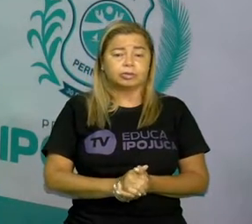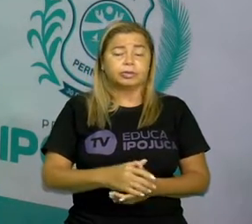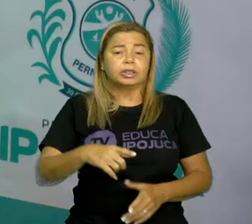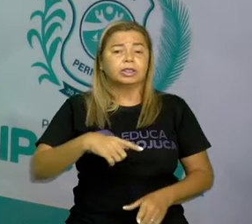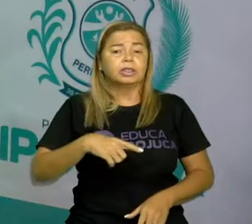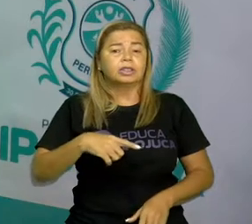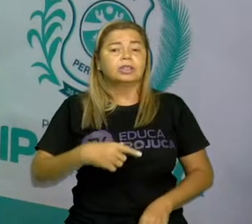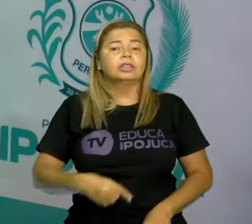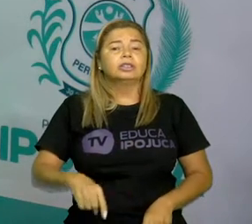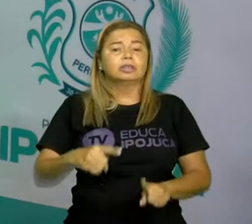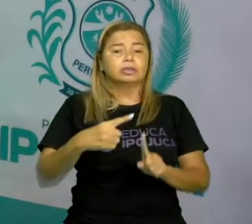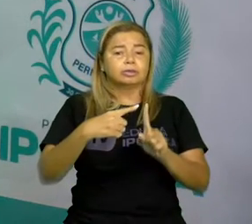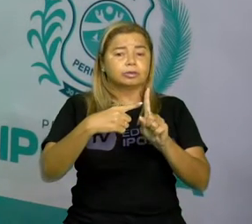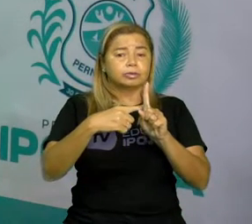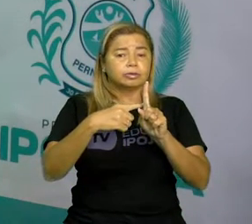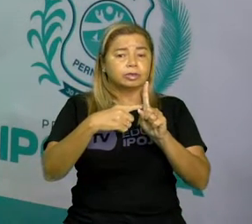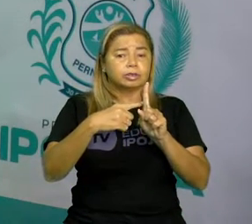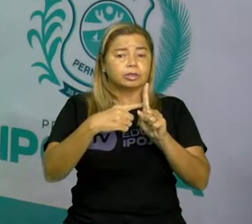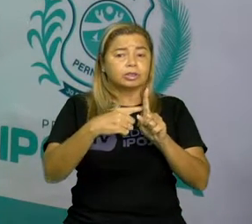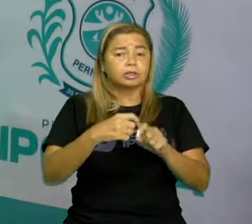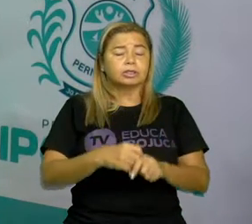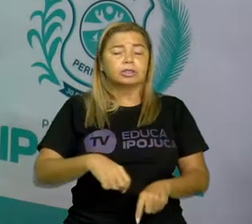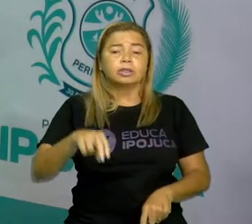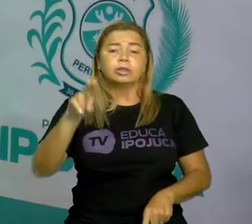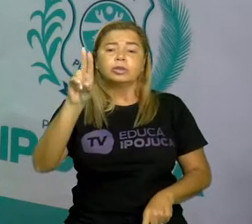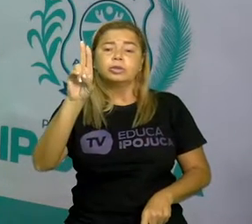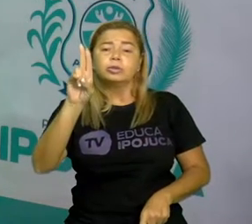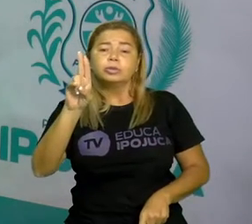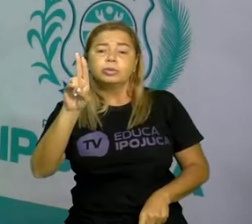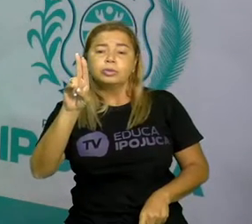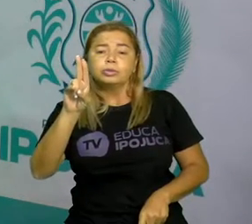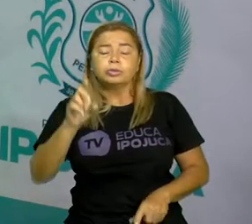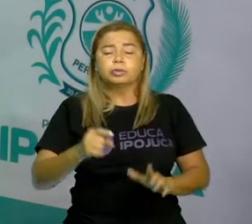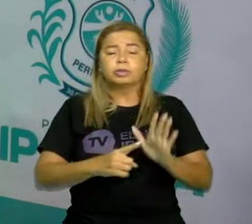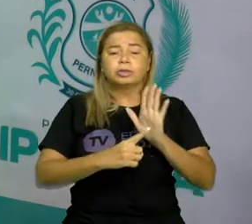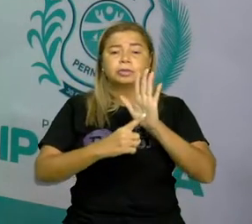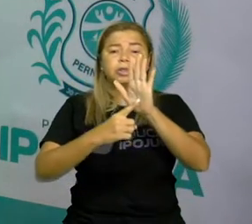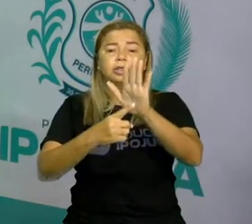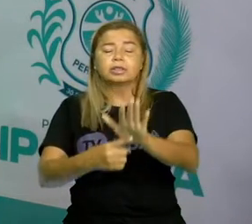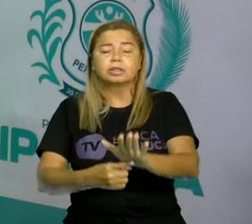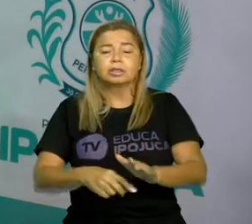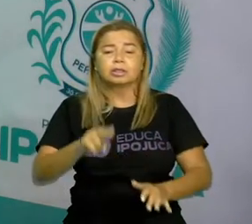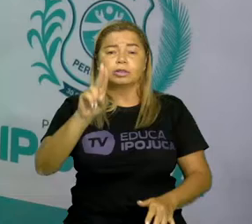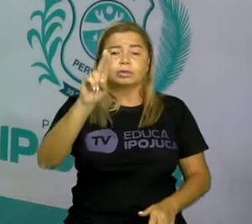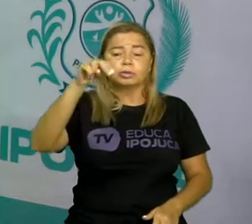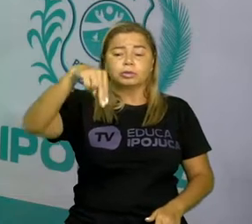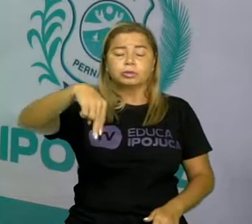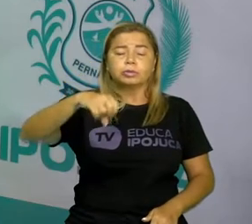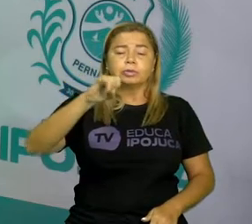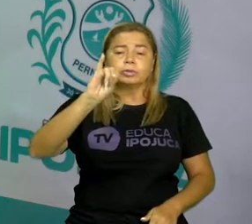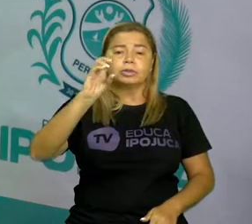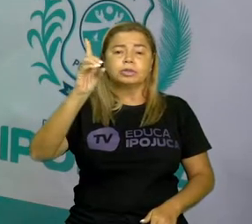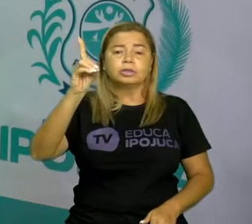unidade, a letra U é igual a unidade. A letrinha D,